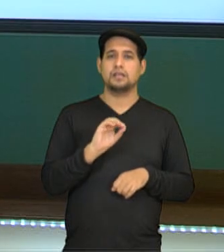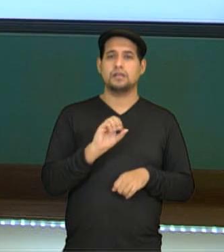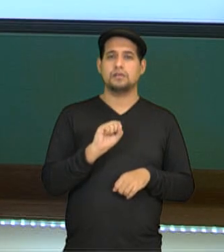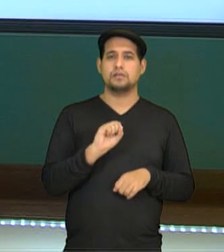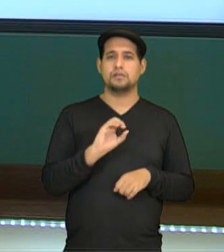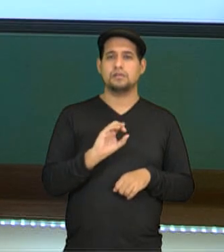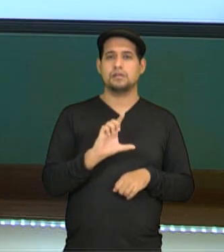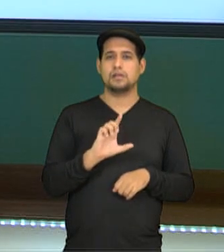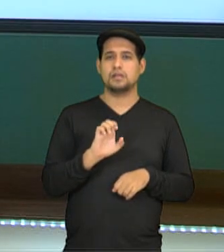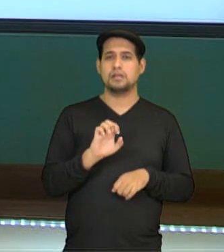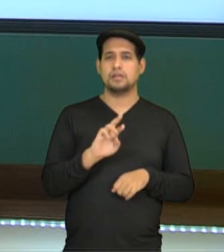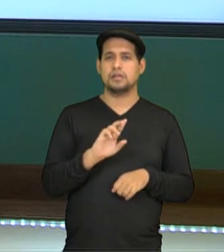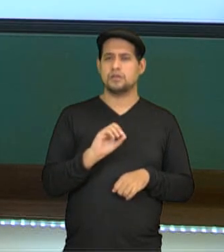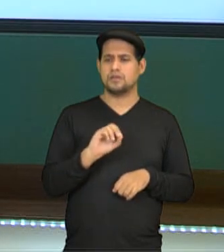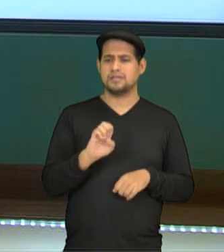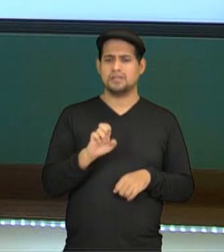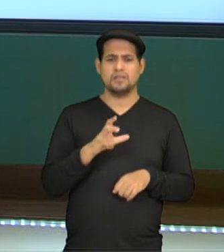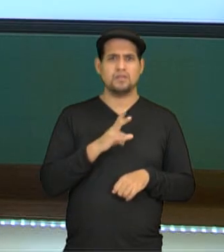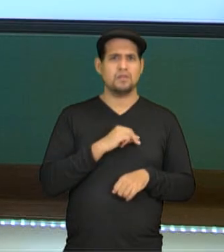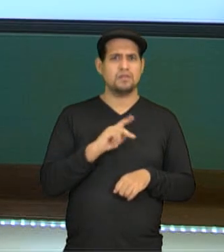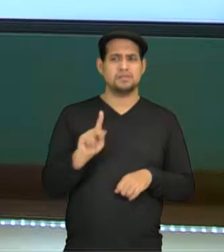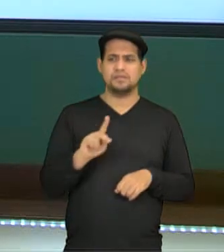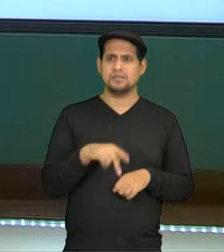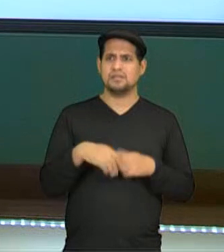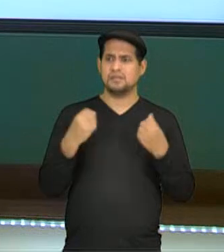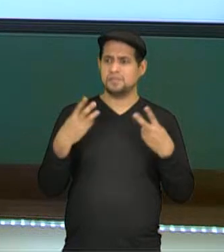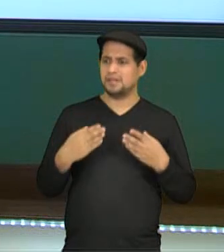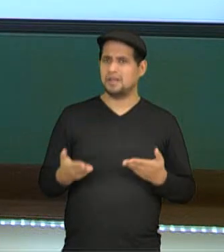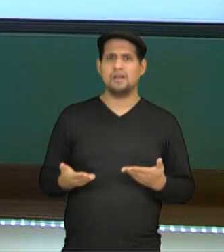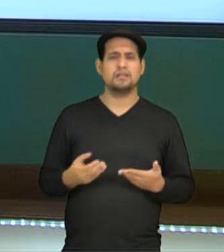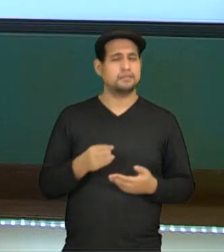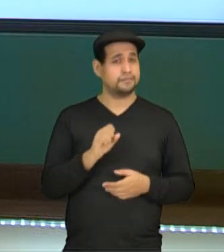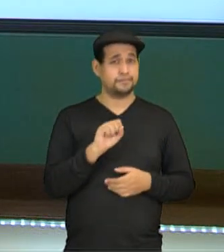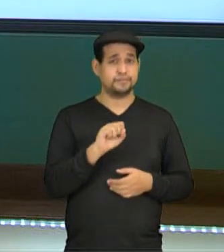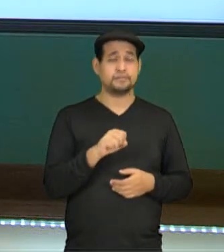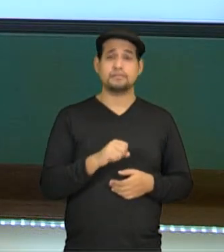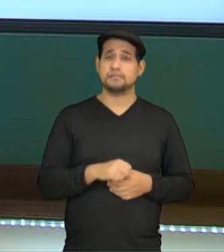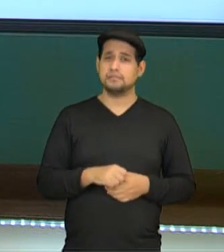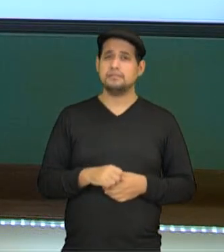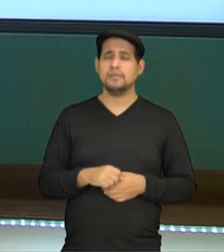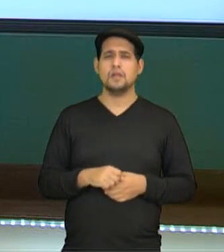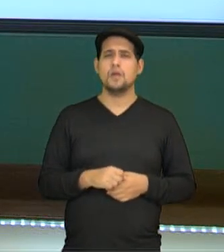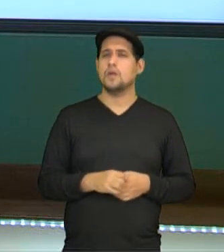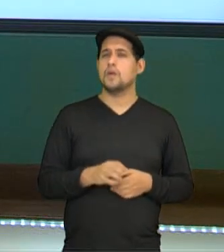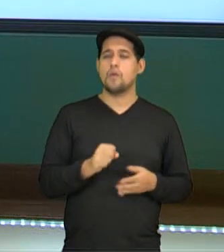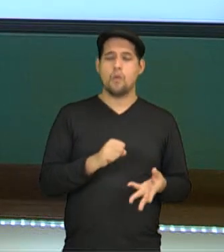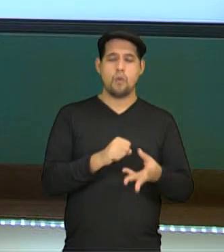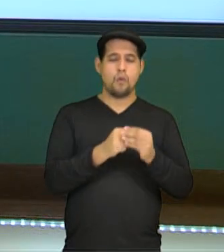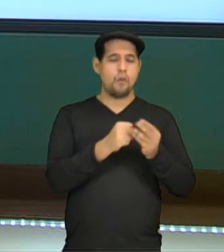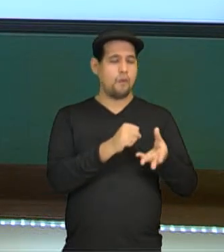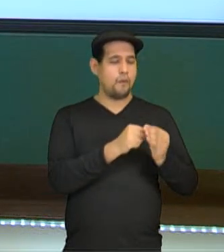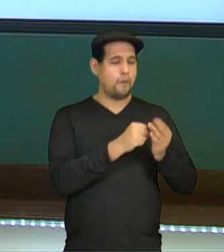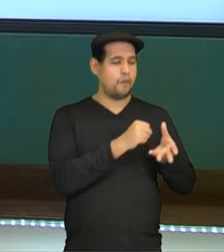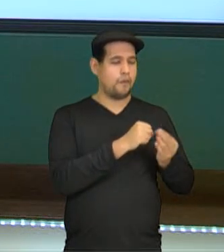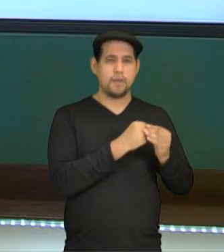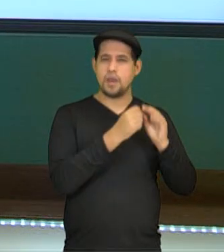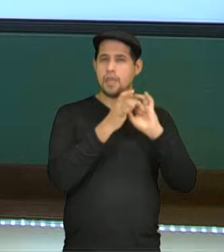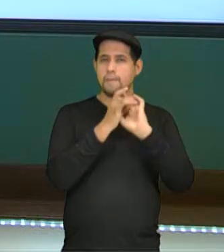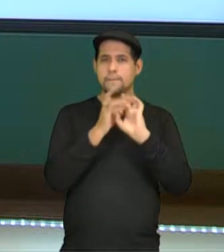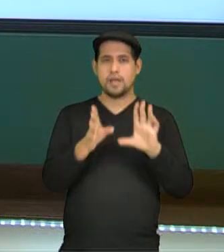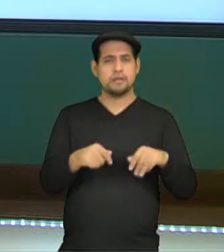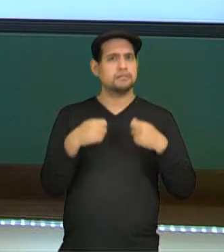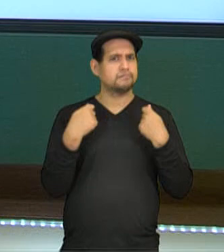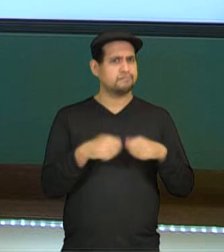aterosclerose. Professor do céu, o senhor vai falar isso? Sim! O conhecimento liberta, você